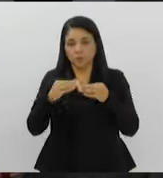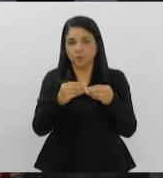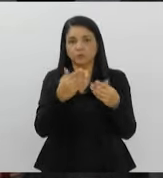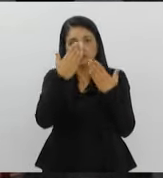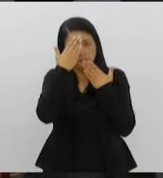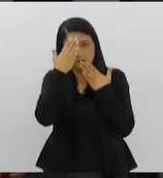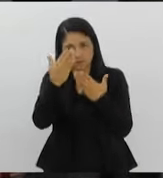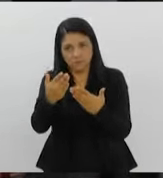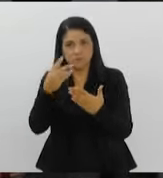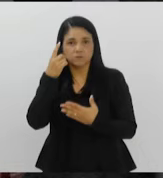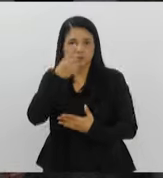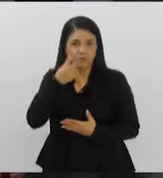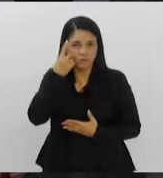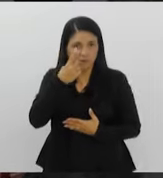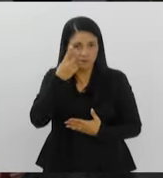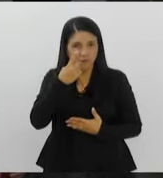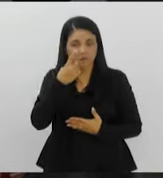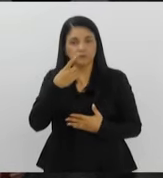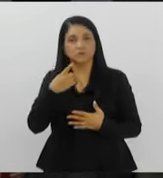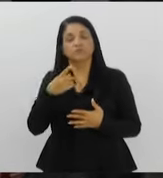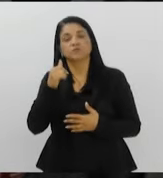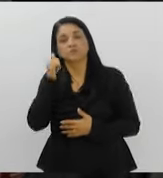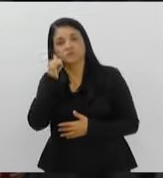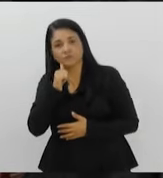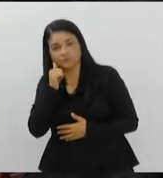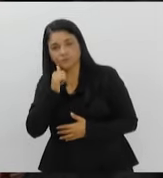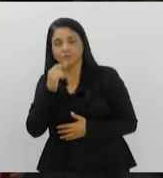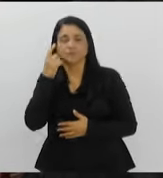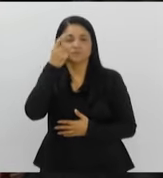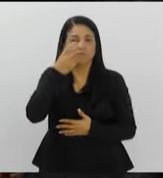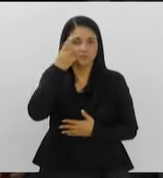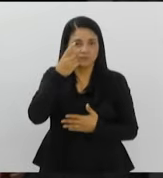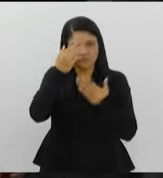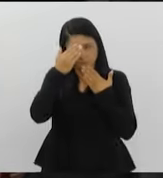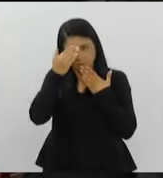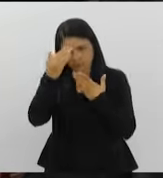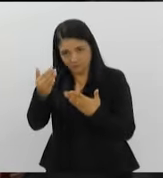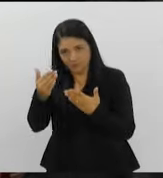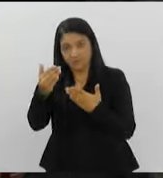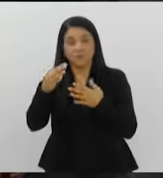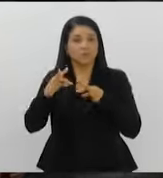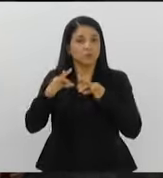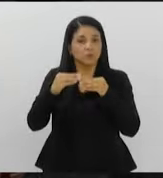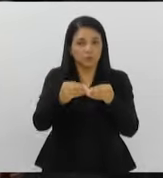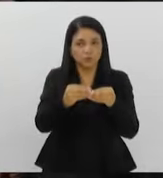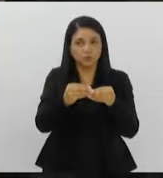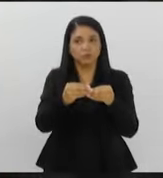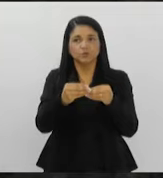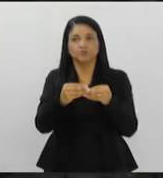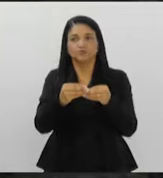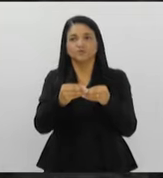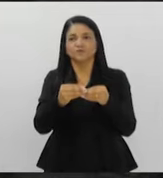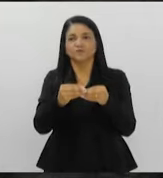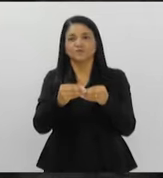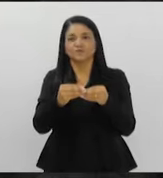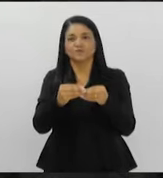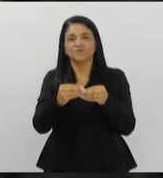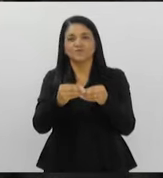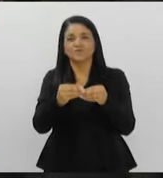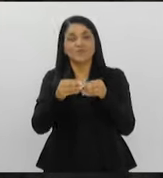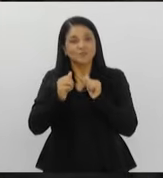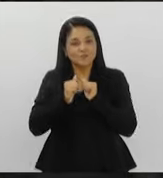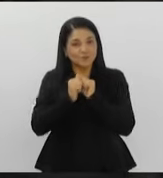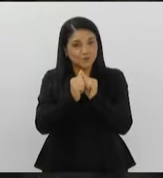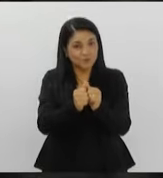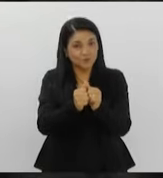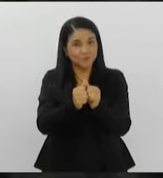pares, tanto aos deputados como às deputadas, que todas, de forma unânime, foram em